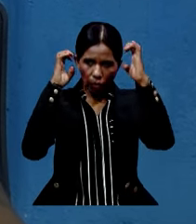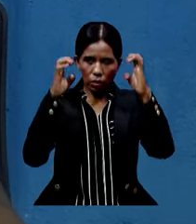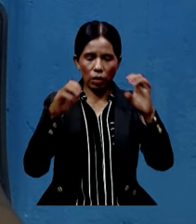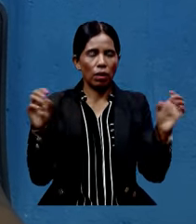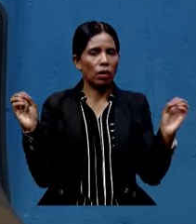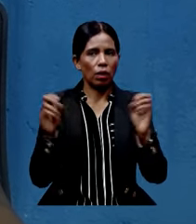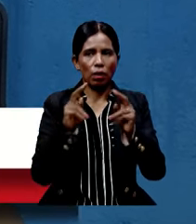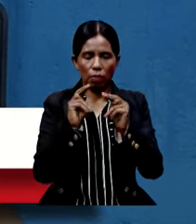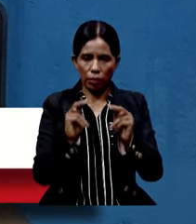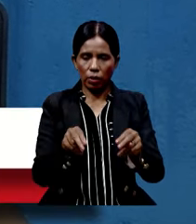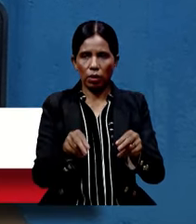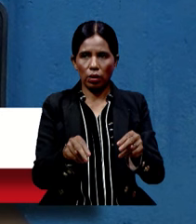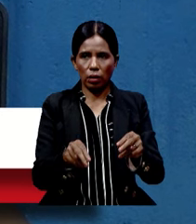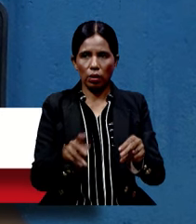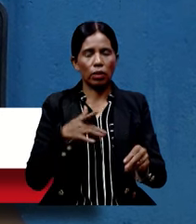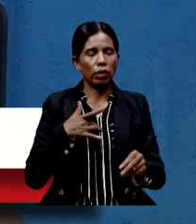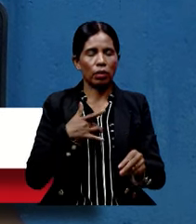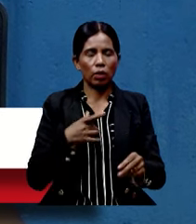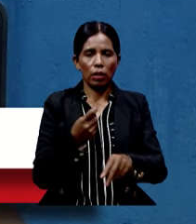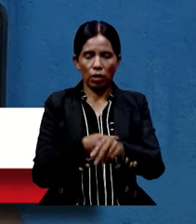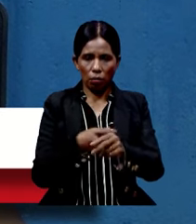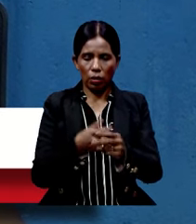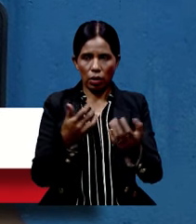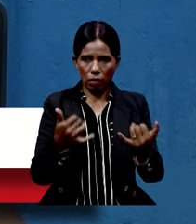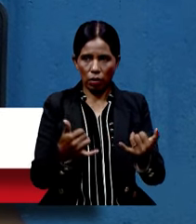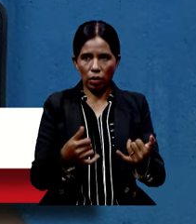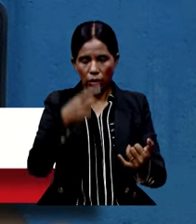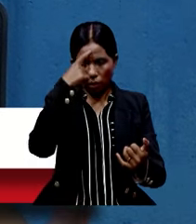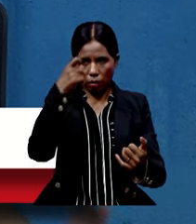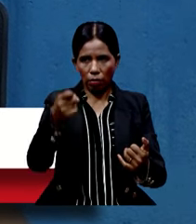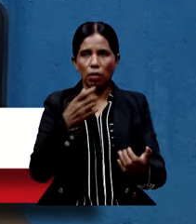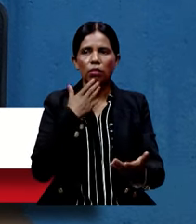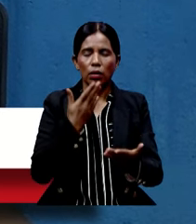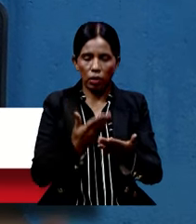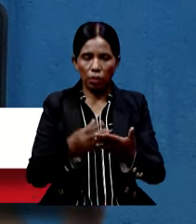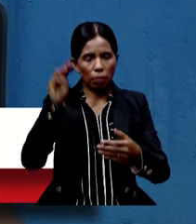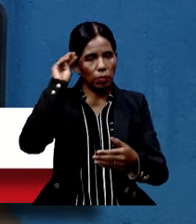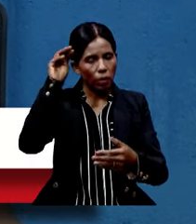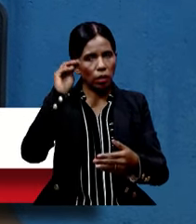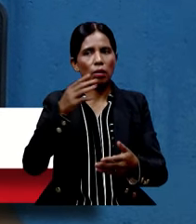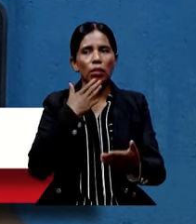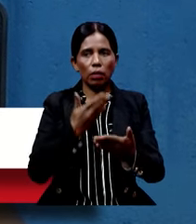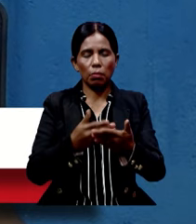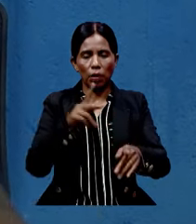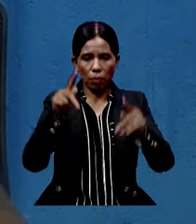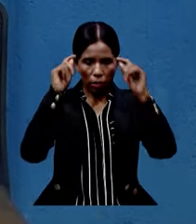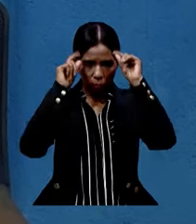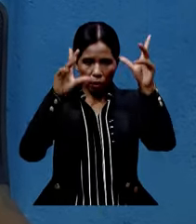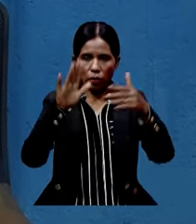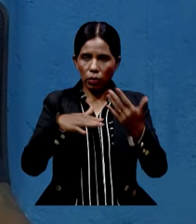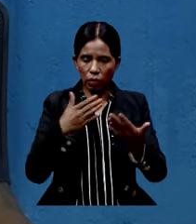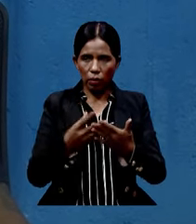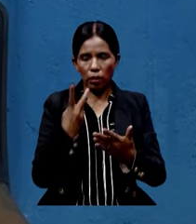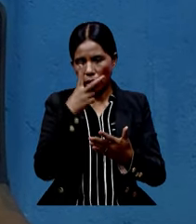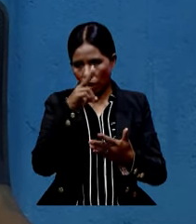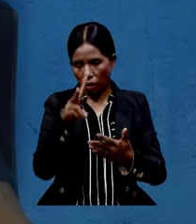la precisa arrogante e a situação da NEM. Estamos para o dia que o Ministério dia que Timor-Leste não toma. Dar a filha fala